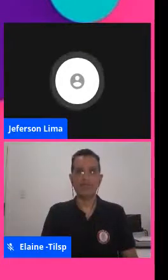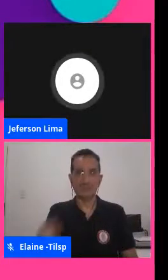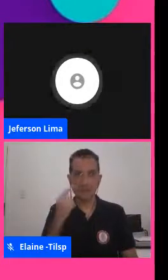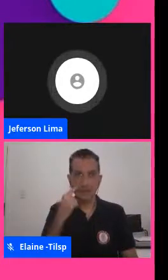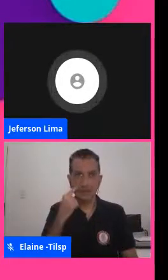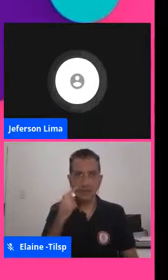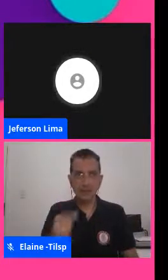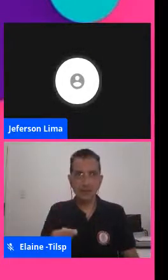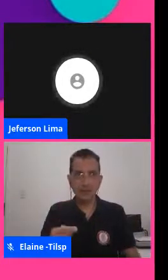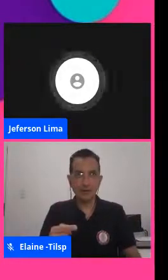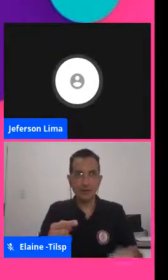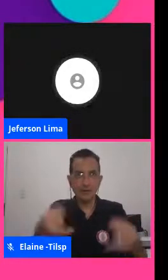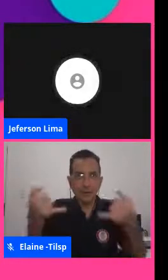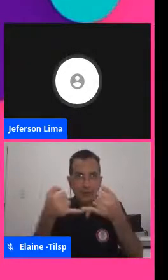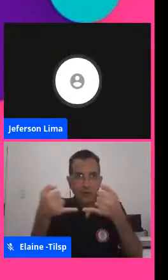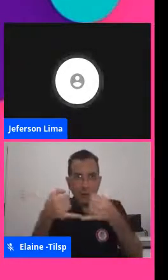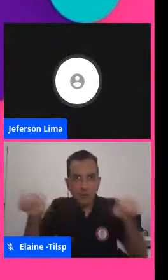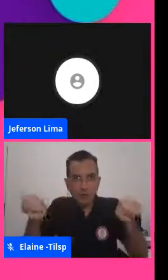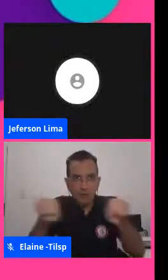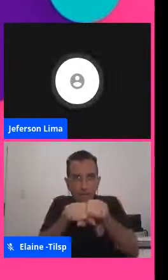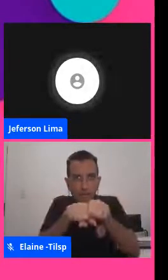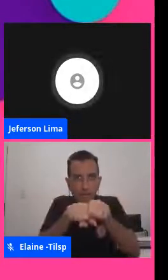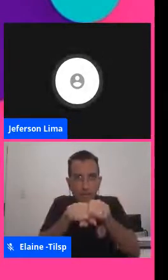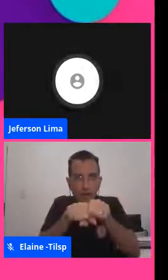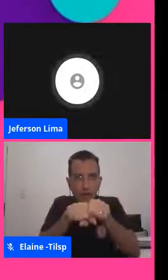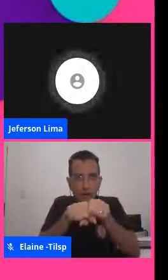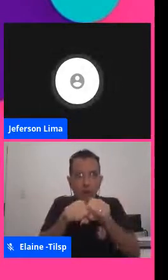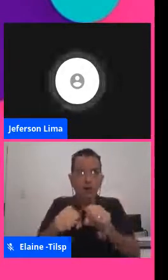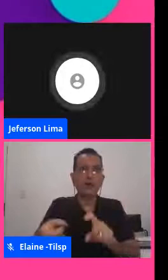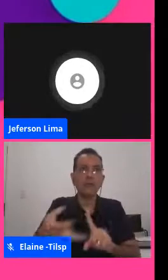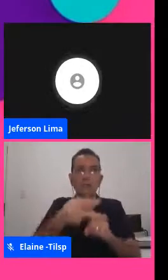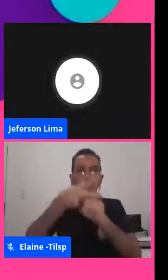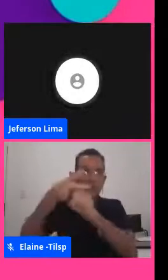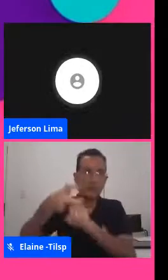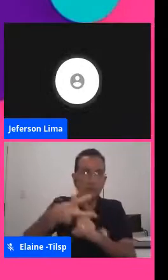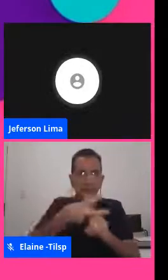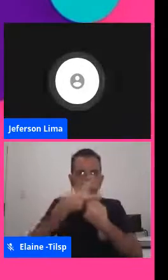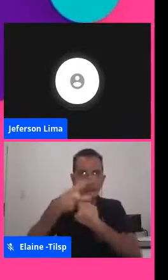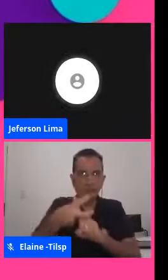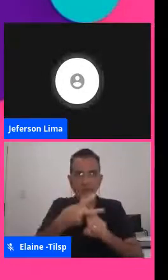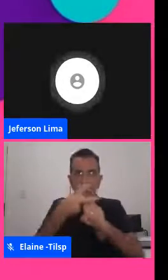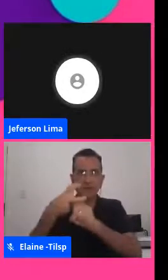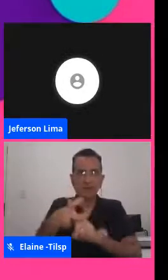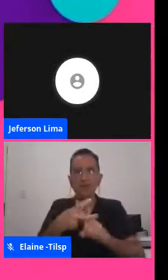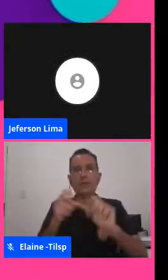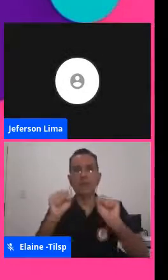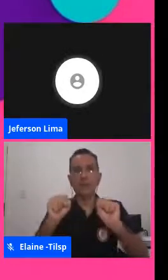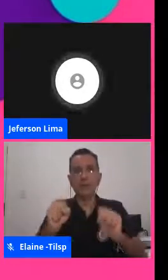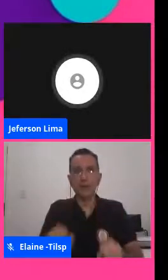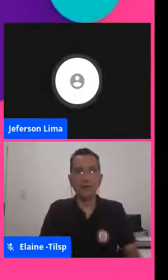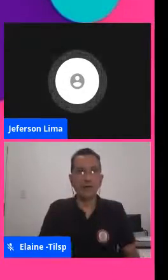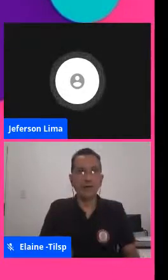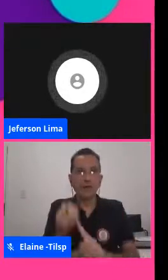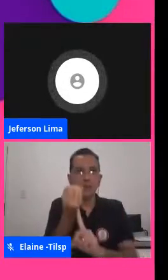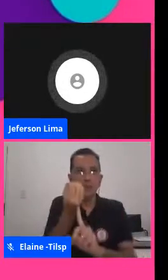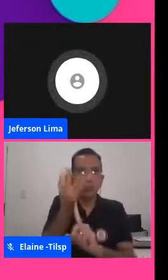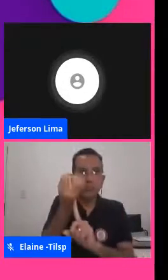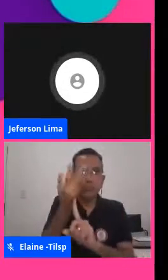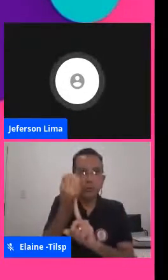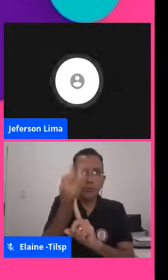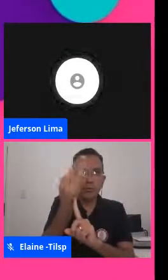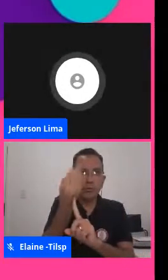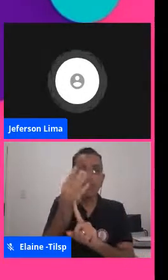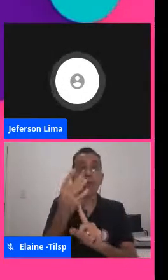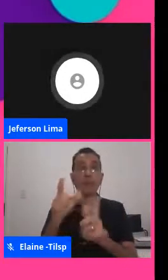gente quer conectar ela com o sensor, belezinha? Ou com um pseudotoador, né? Como é esse caso desse LED aqui. A gente quer fazer o código